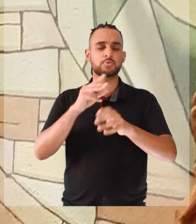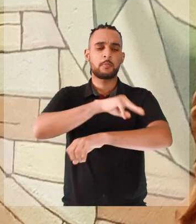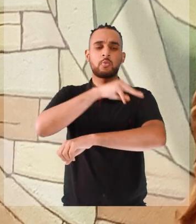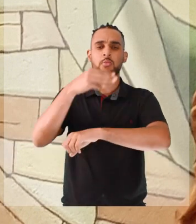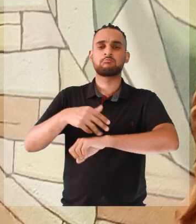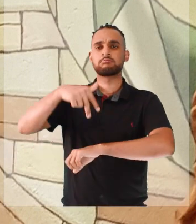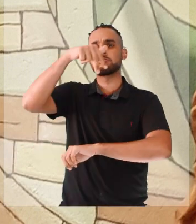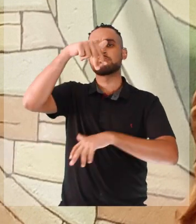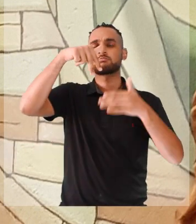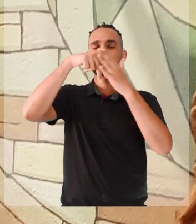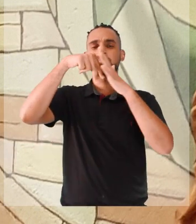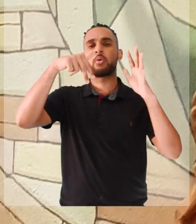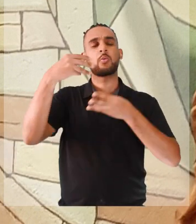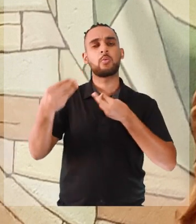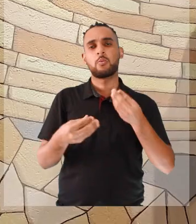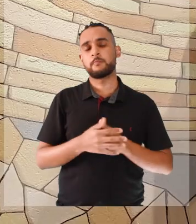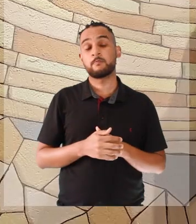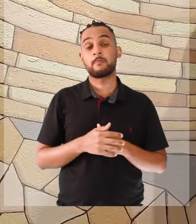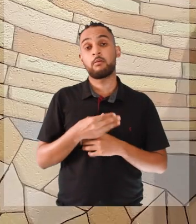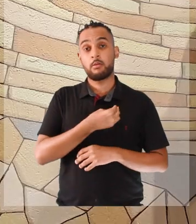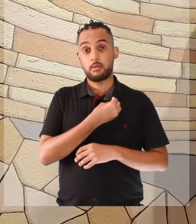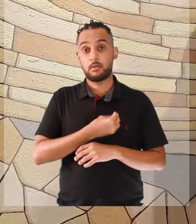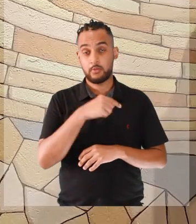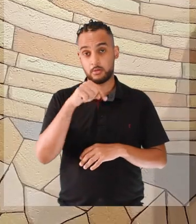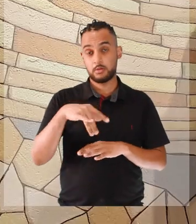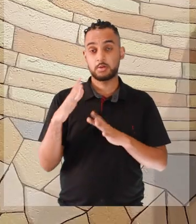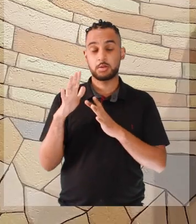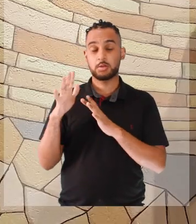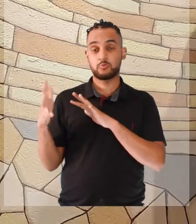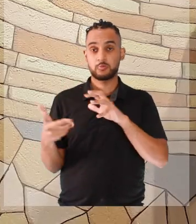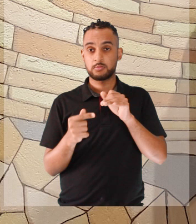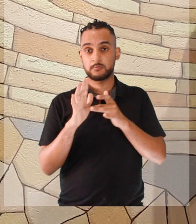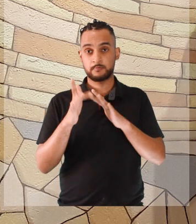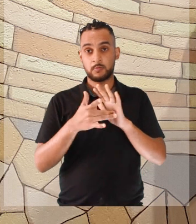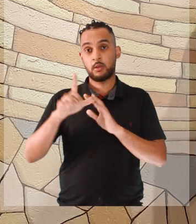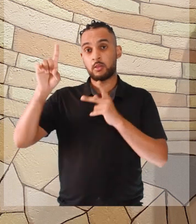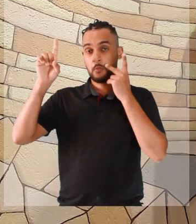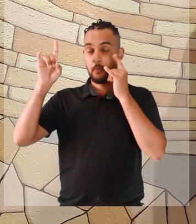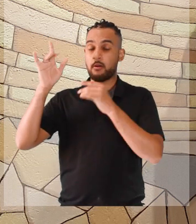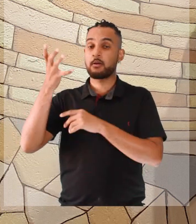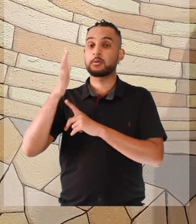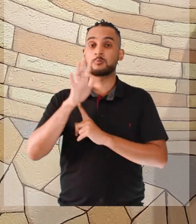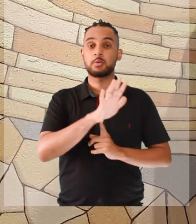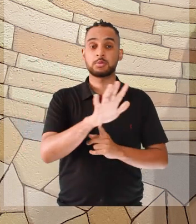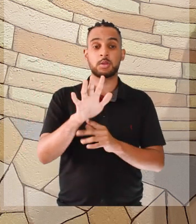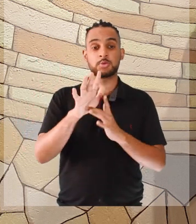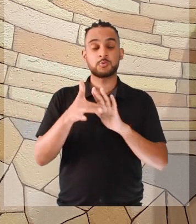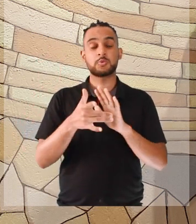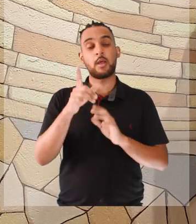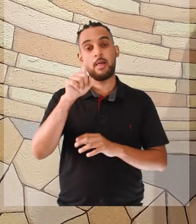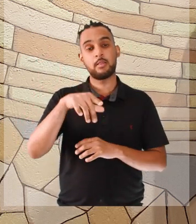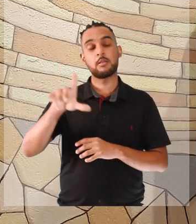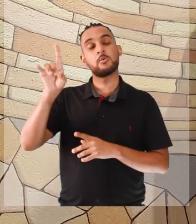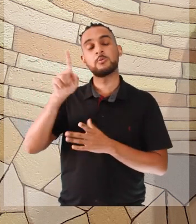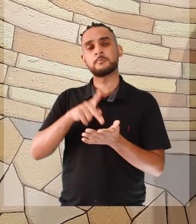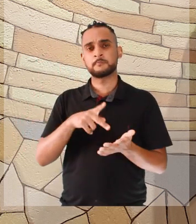Jesus se transfigurou no monte? Já durante a vida terrena de Jesus, o Pai quis revelar a glória divina